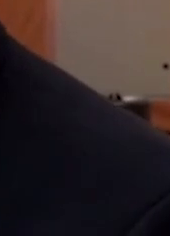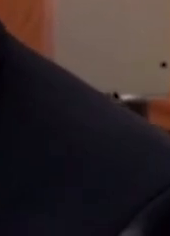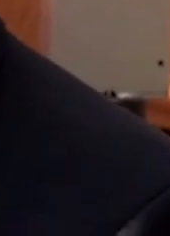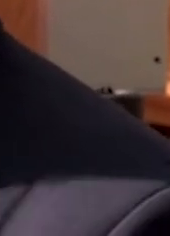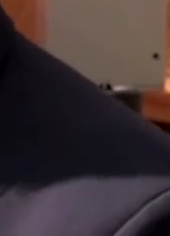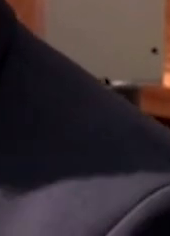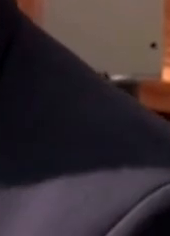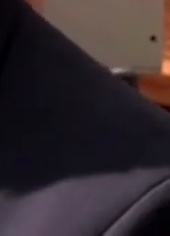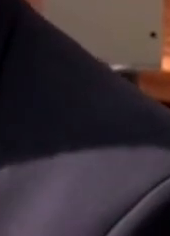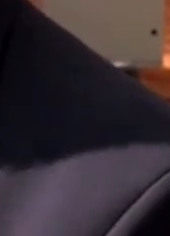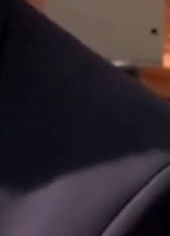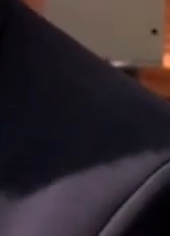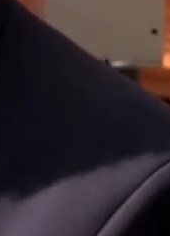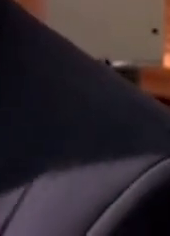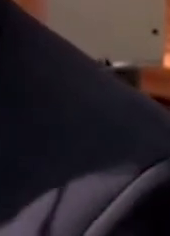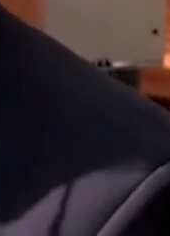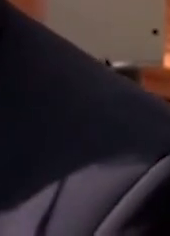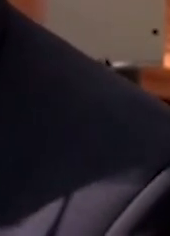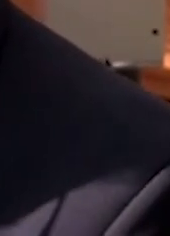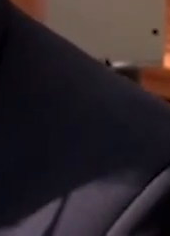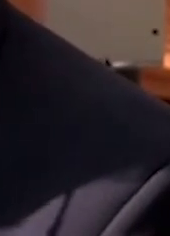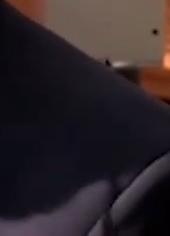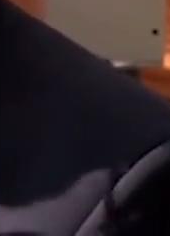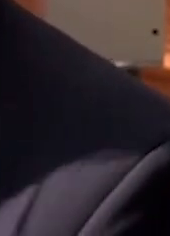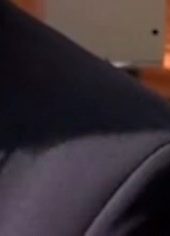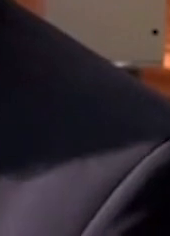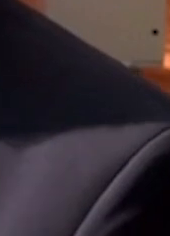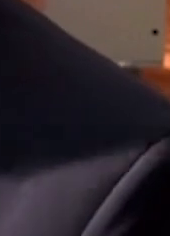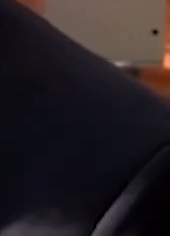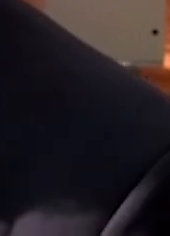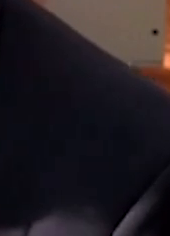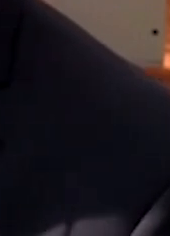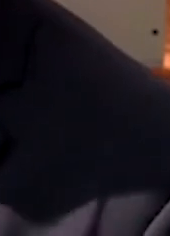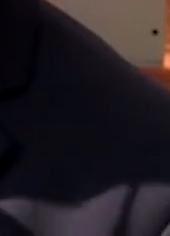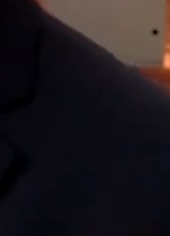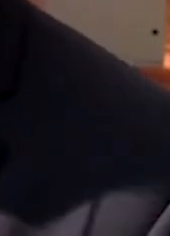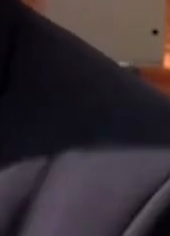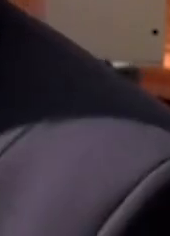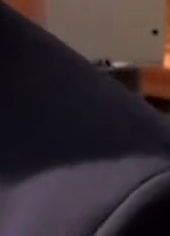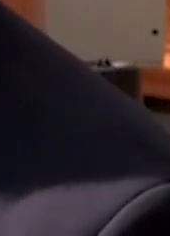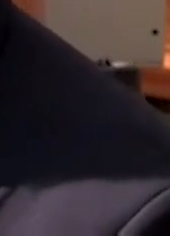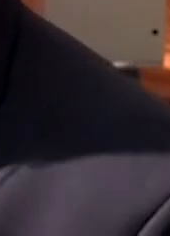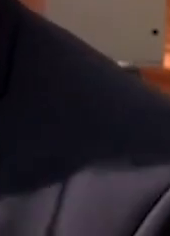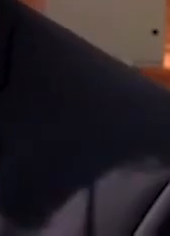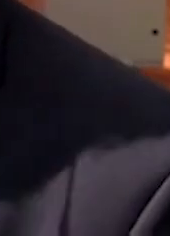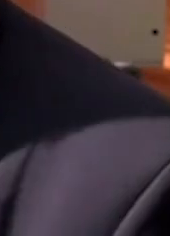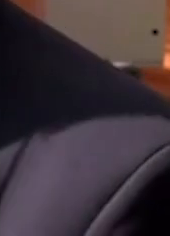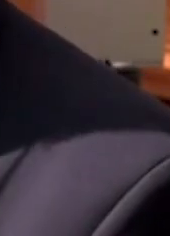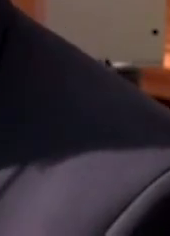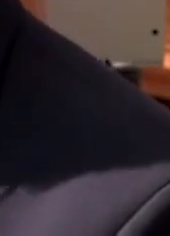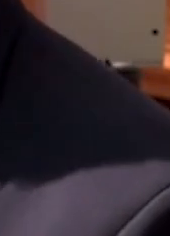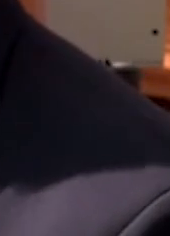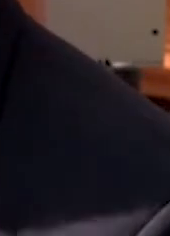sinal de grande esperança que estamos aqui também a querer dar, todos ainda temos a nossa parte para fazer, com